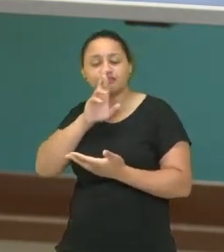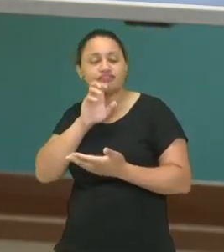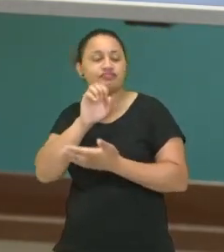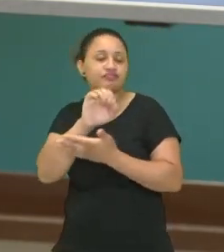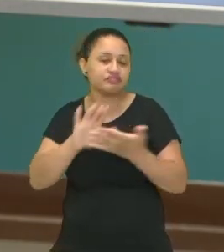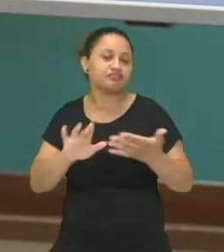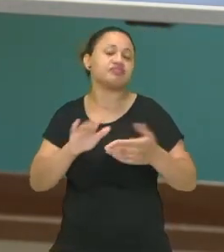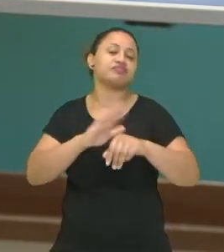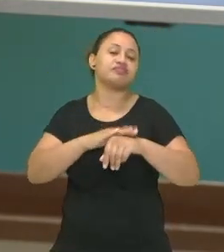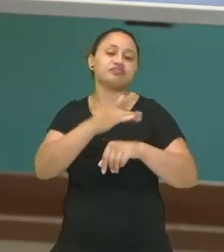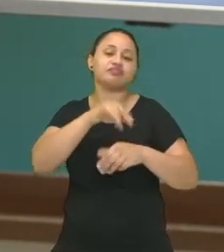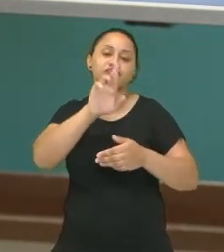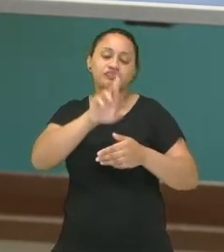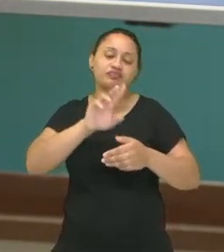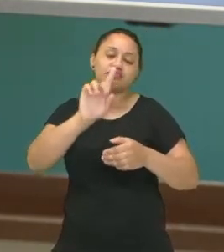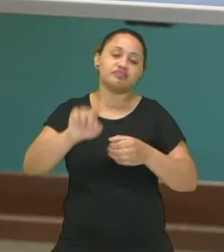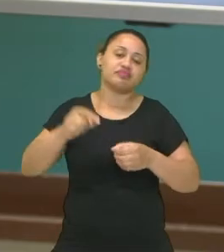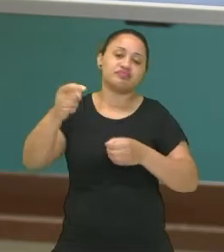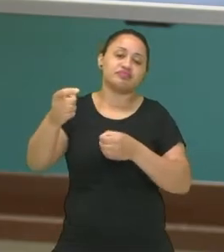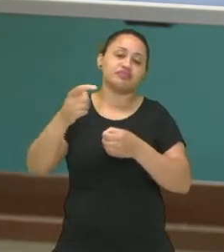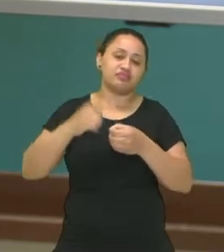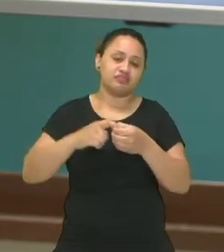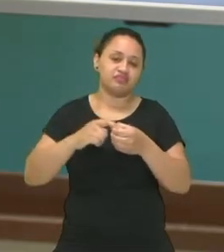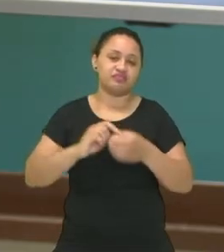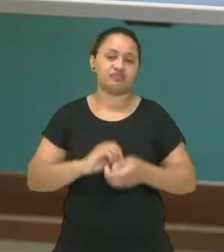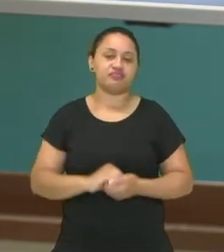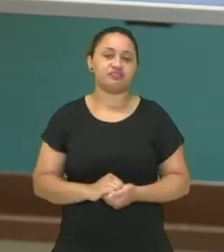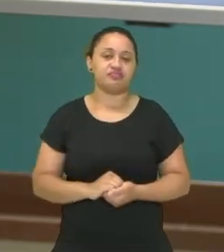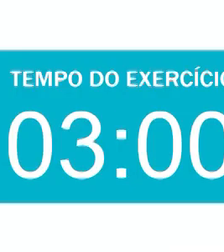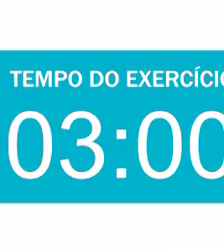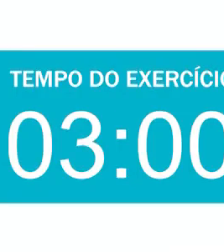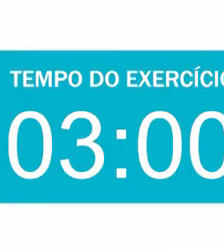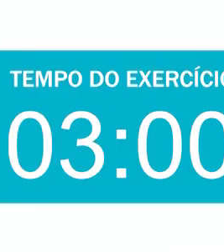para vocês e nós voltamos com a correção.